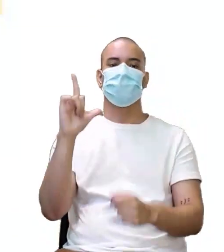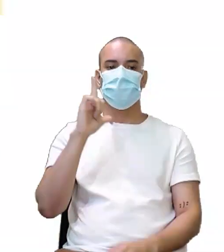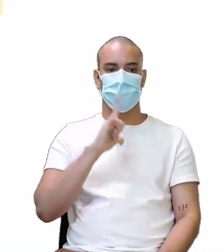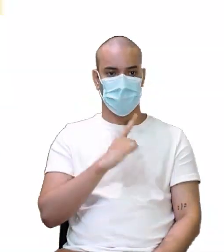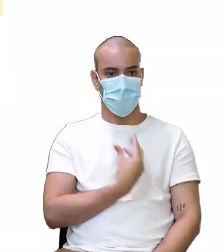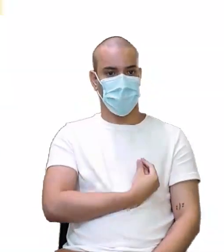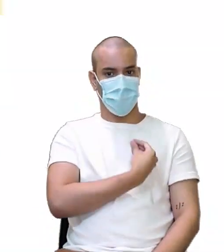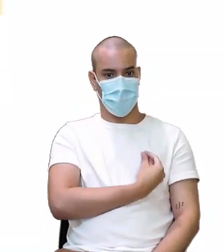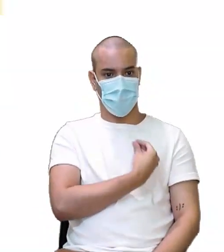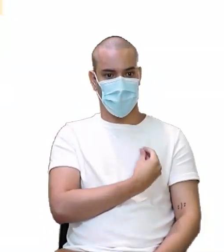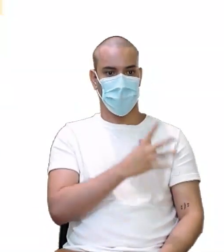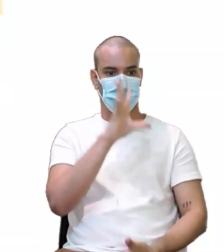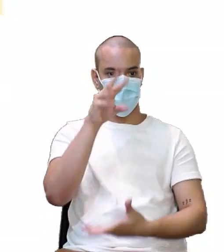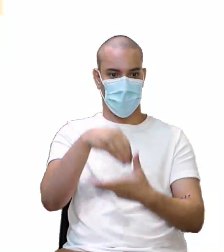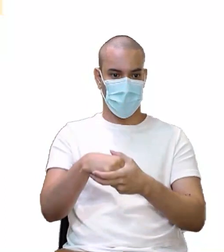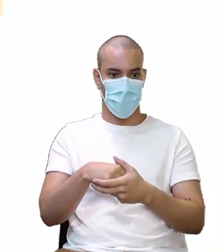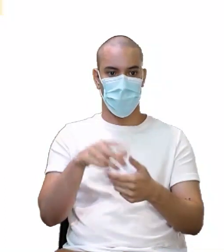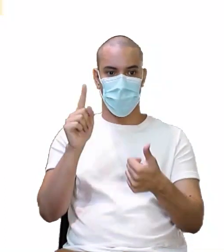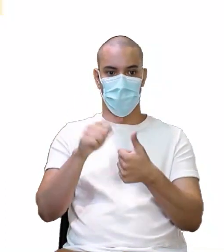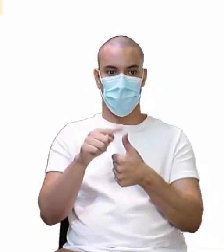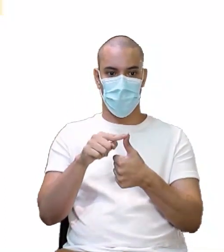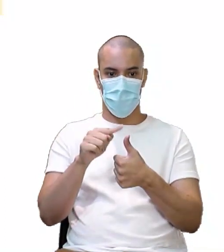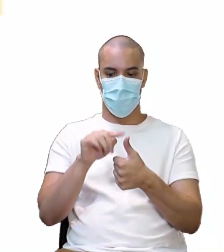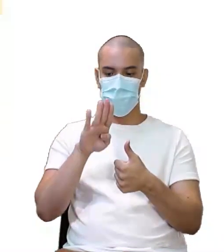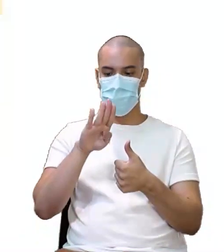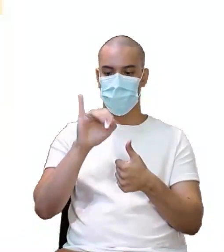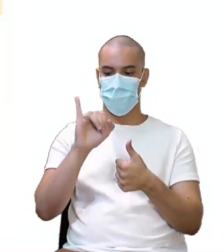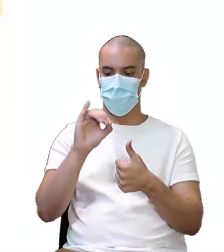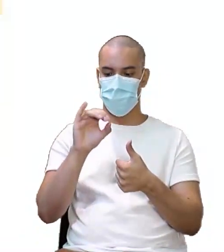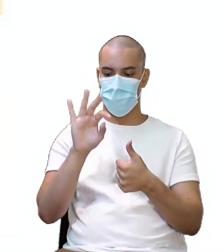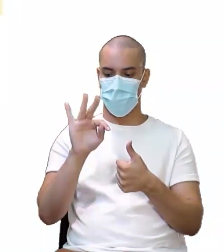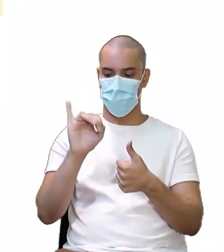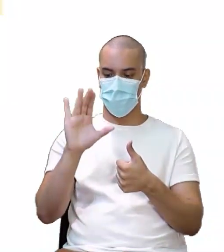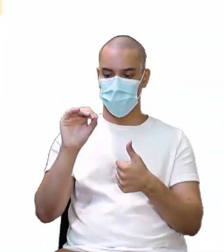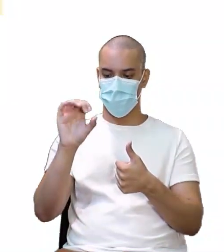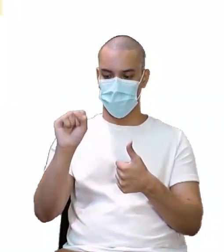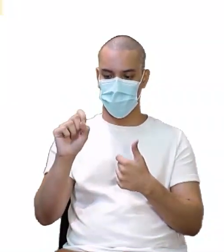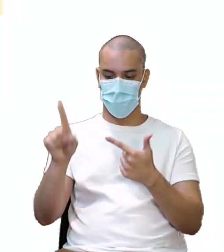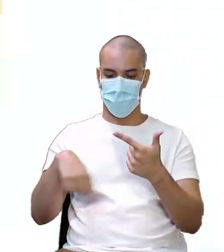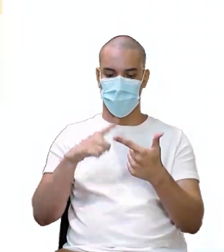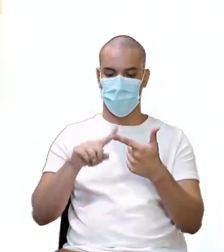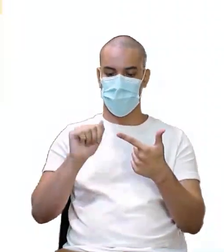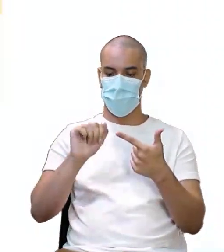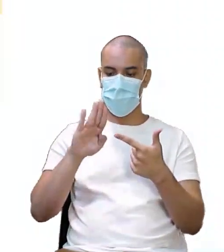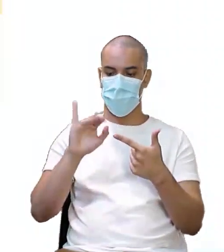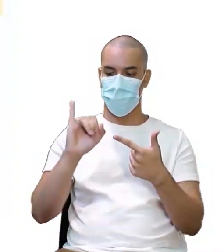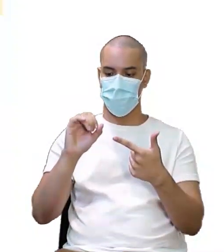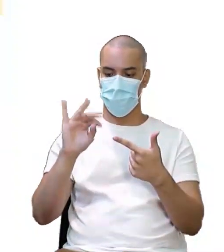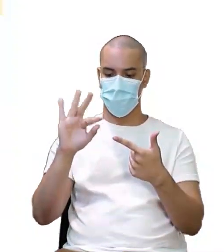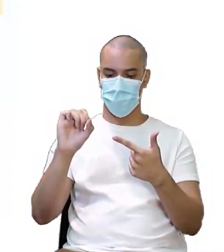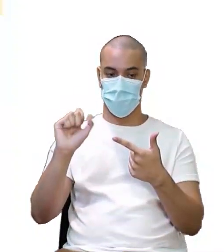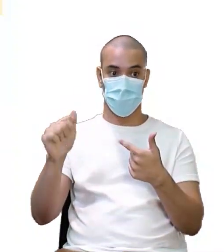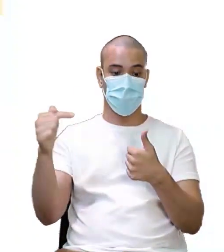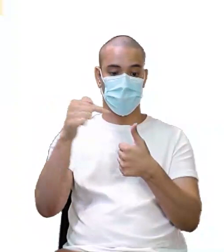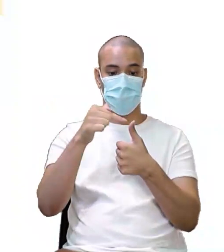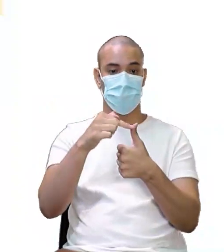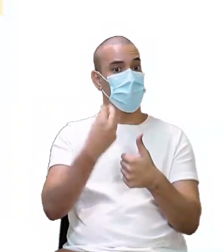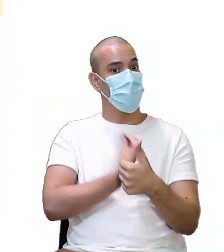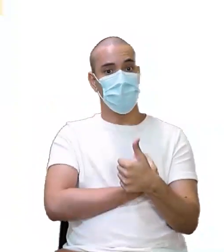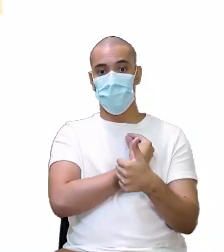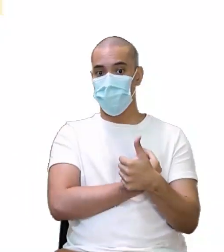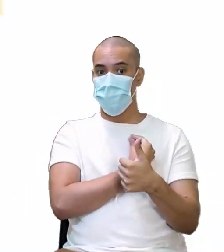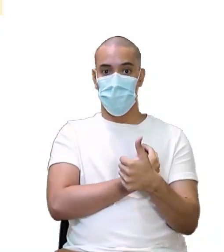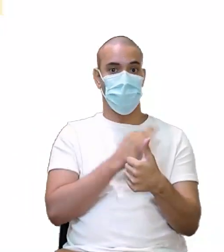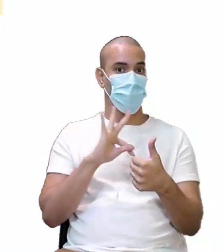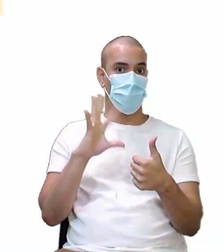Estão presentes nesse ambiente os fatores ecológicos, que são os fatores bióticos, que são os seres vivos, né,